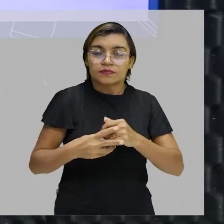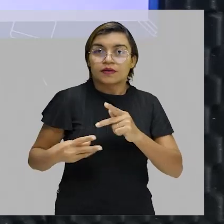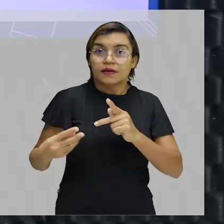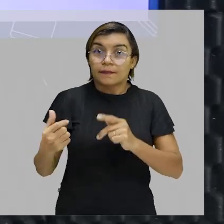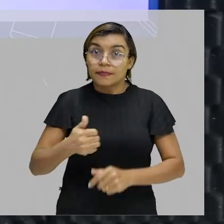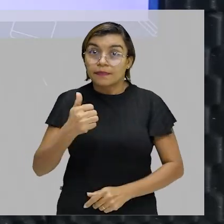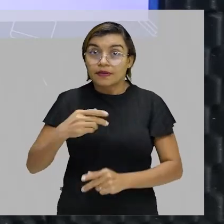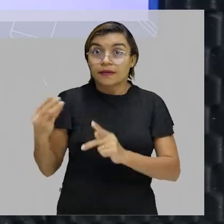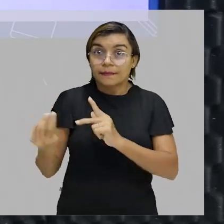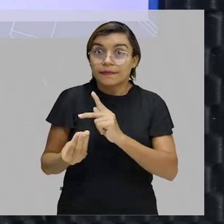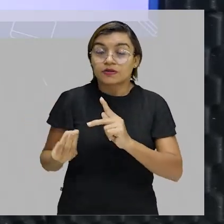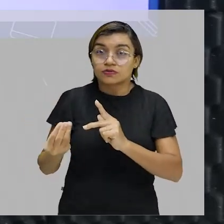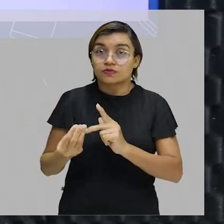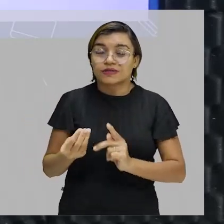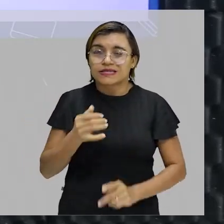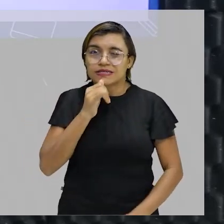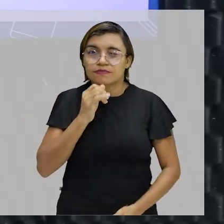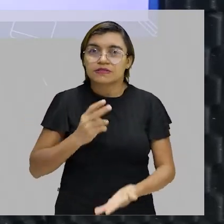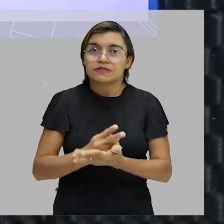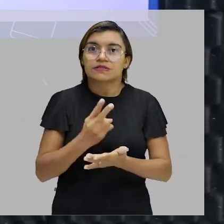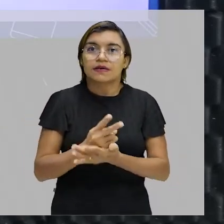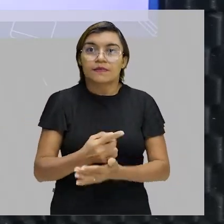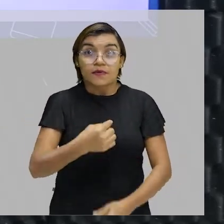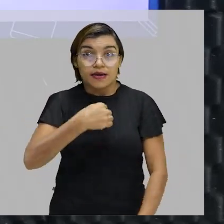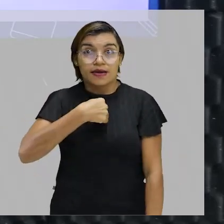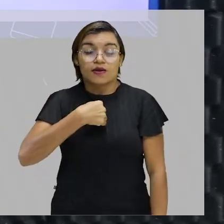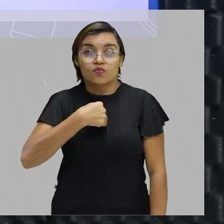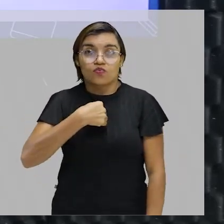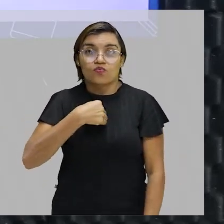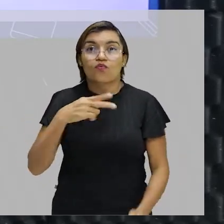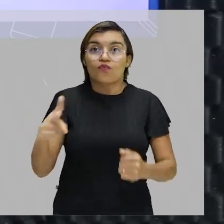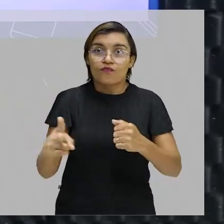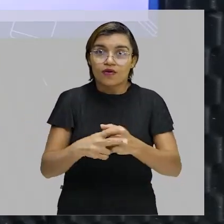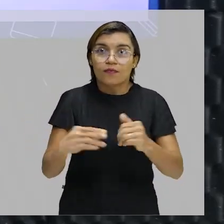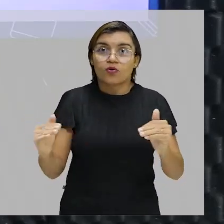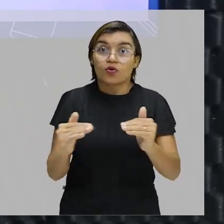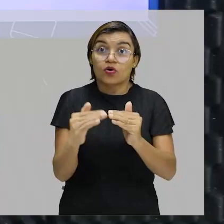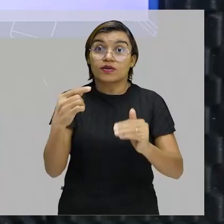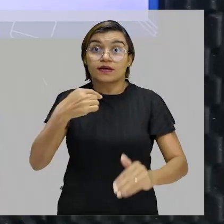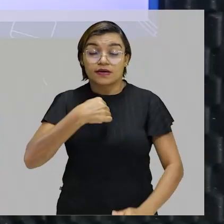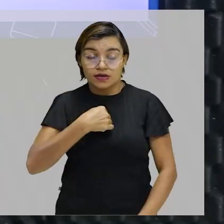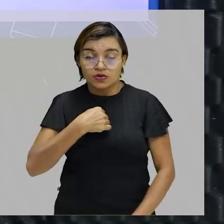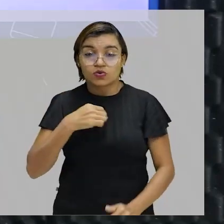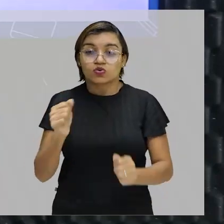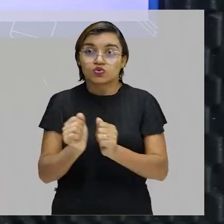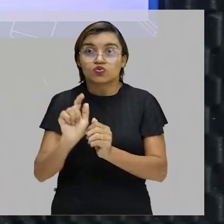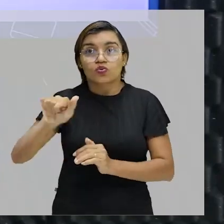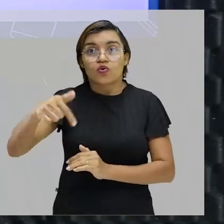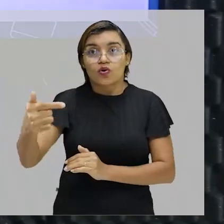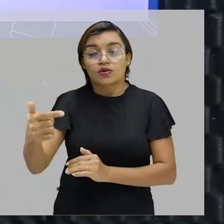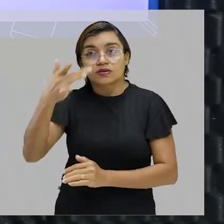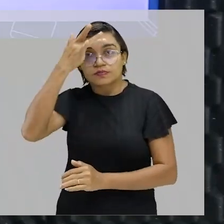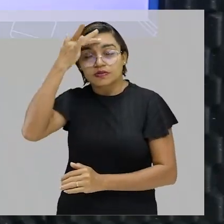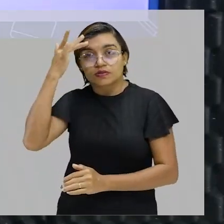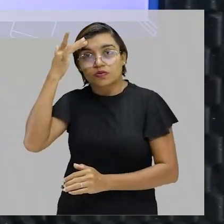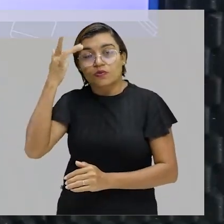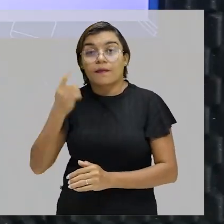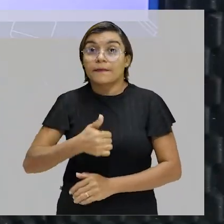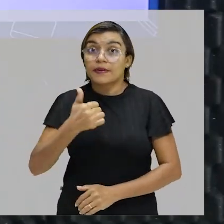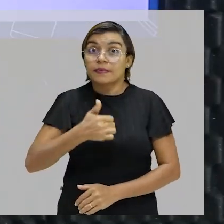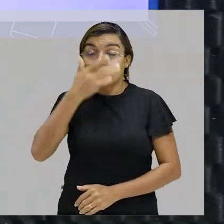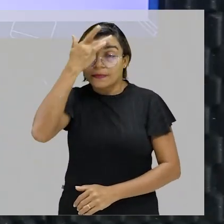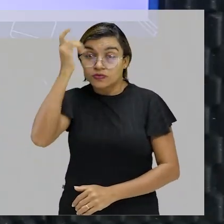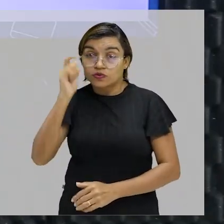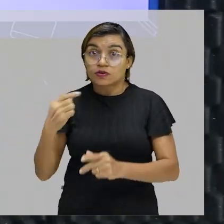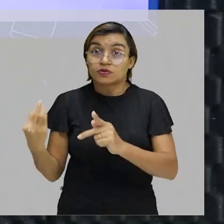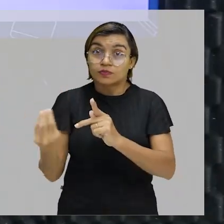tiver eu, o verbo vai concordar com o eu. Junto com outras pessoas, vai ficar na primeira pessoa do plural.